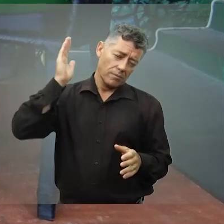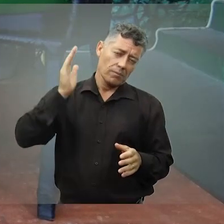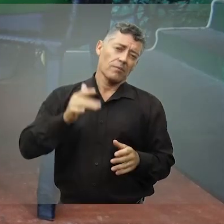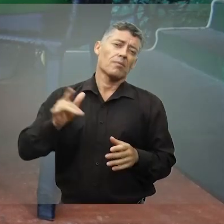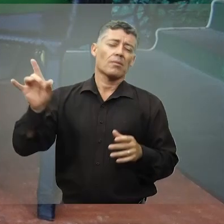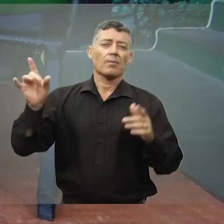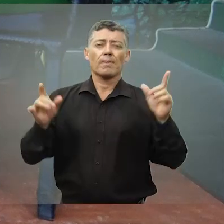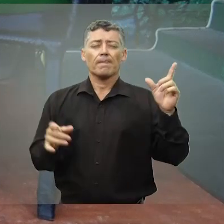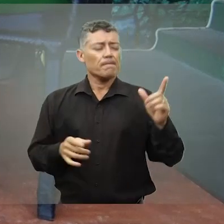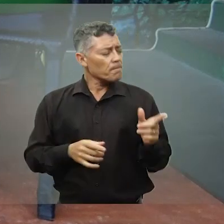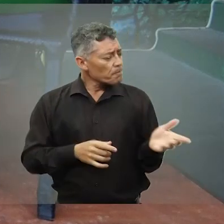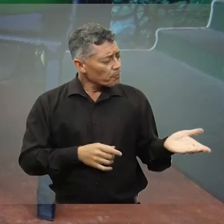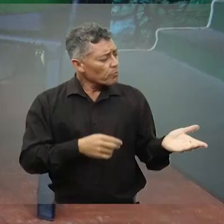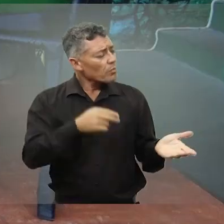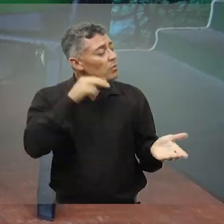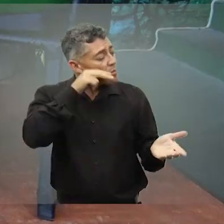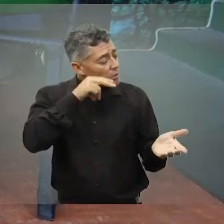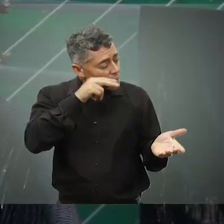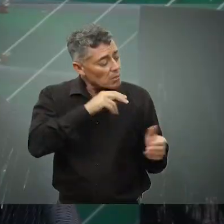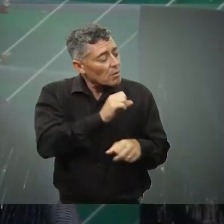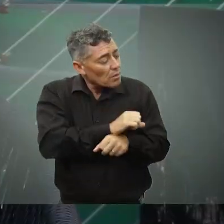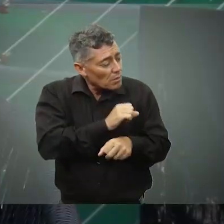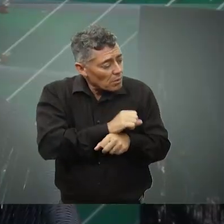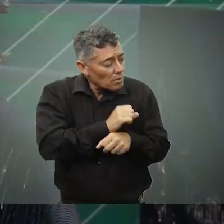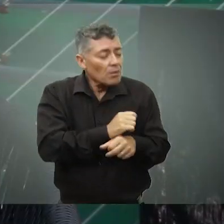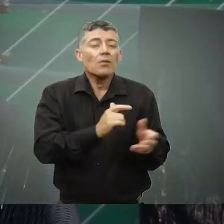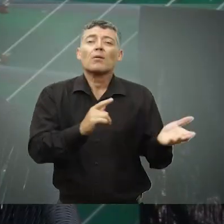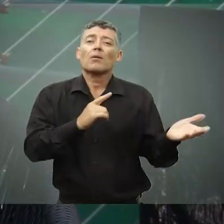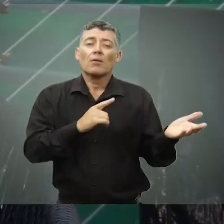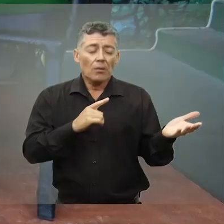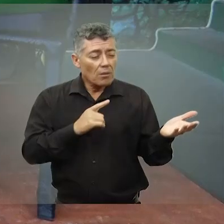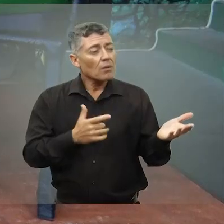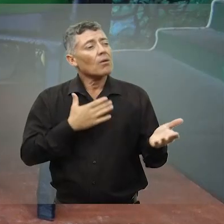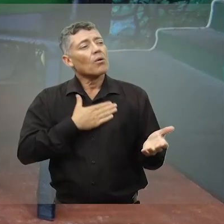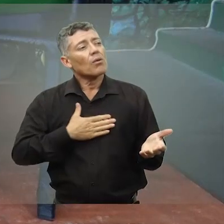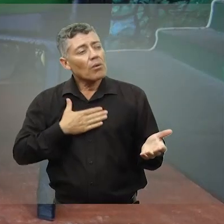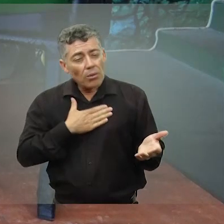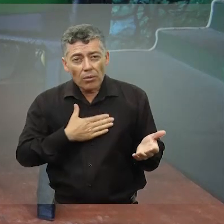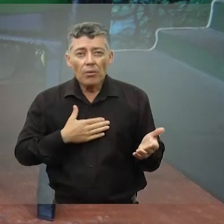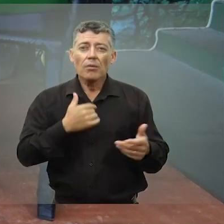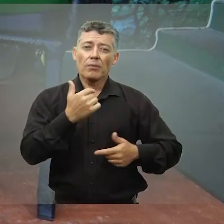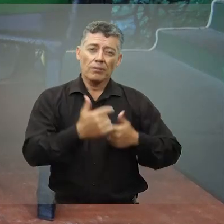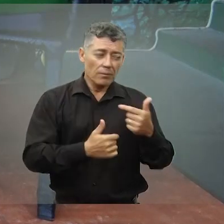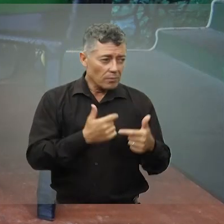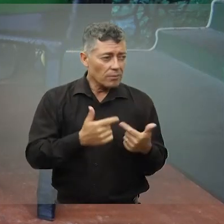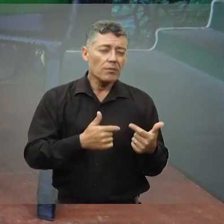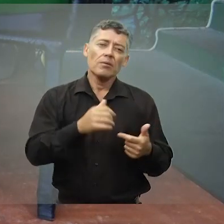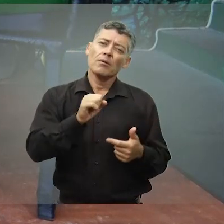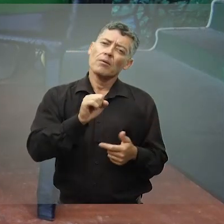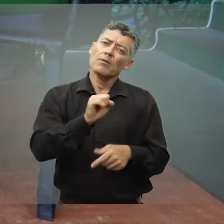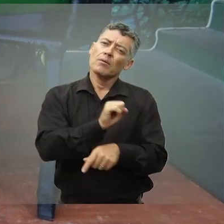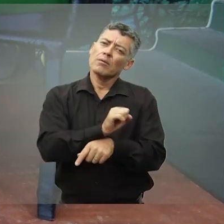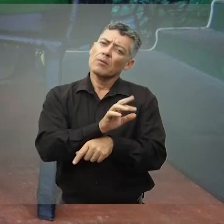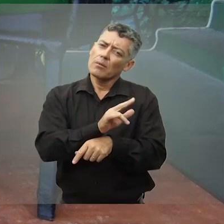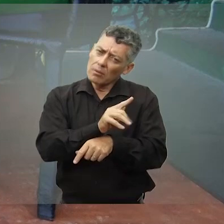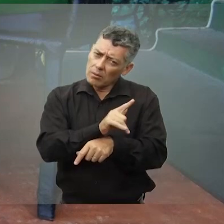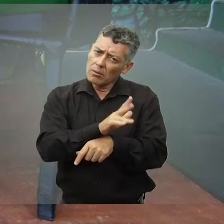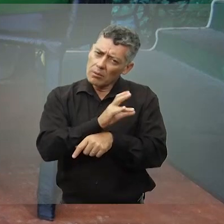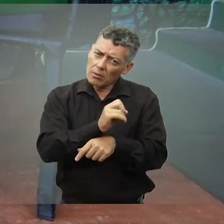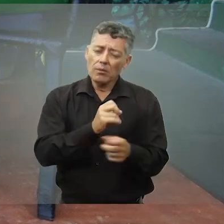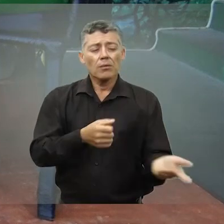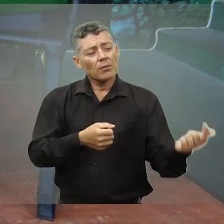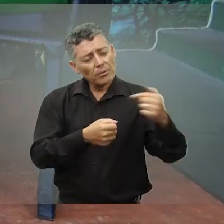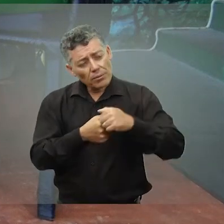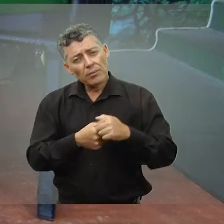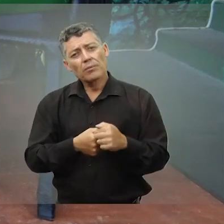períodos. Bom. E o natalense espera, né? E aguarda ansiosamente, né? Também, quem gosta e acompanha o trabalho do Serginho já fica ansioso, querendo realmente que você tem que voltar